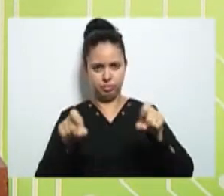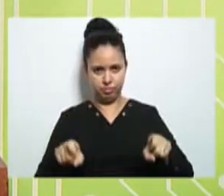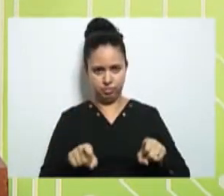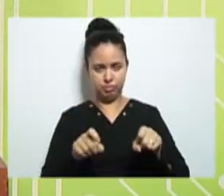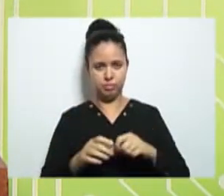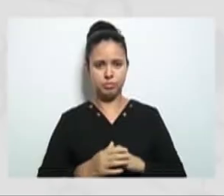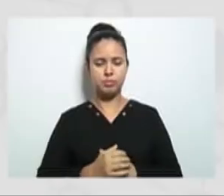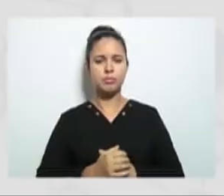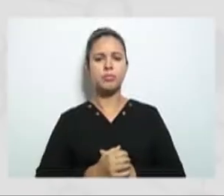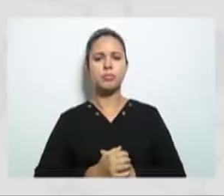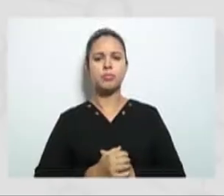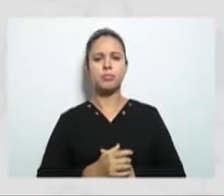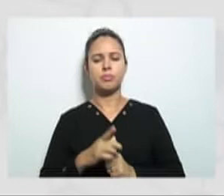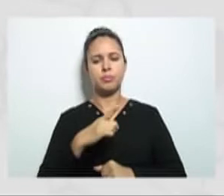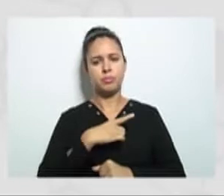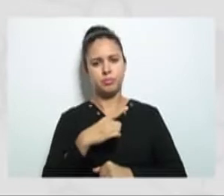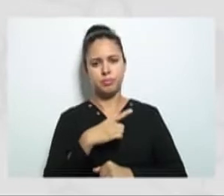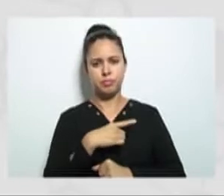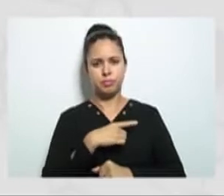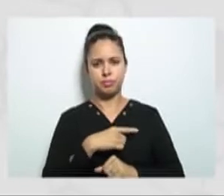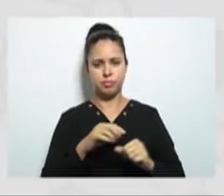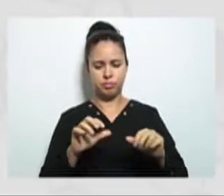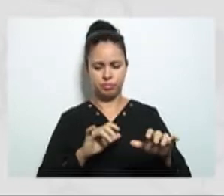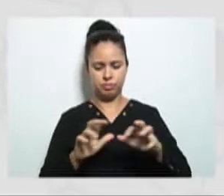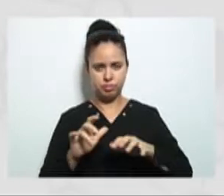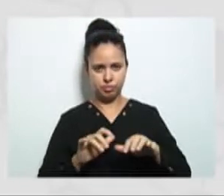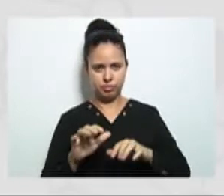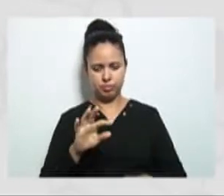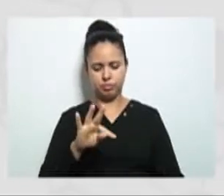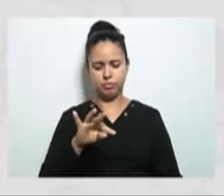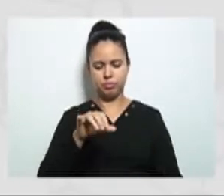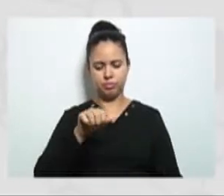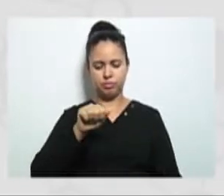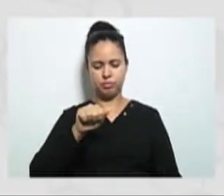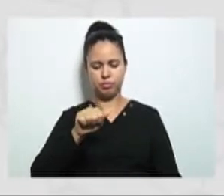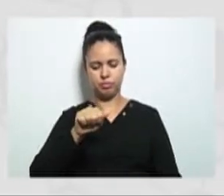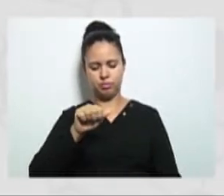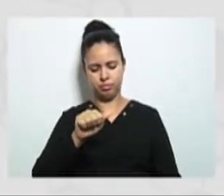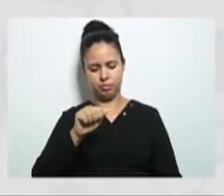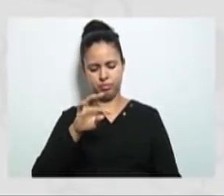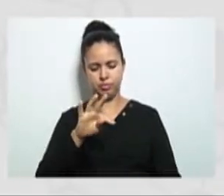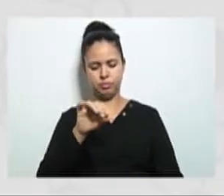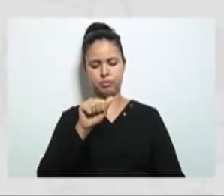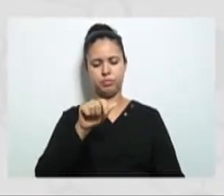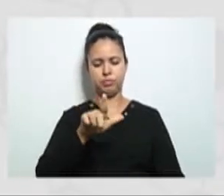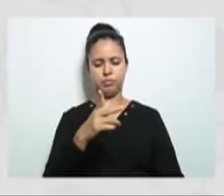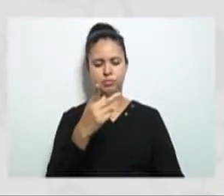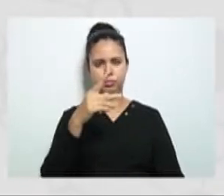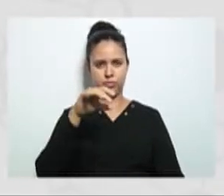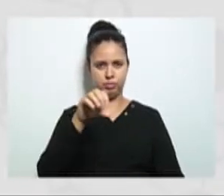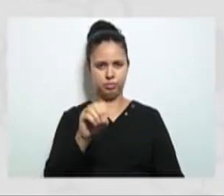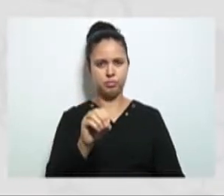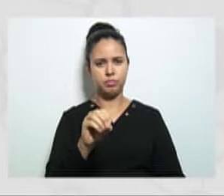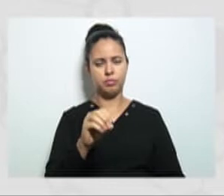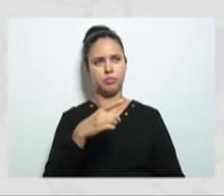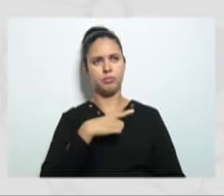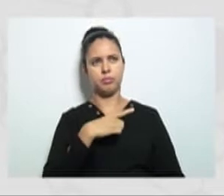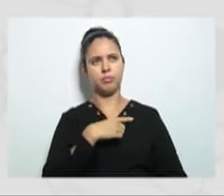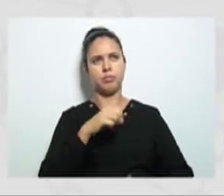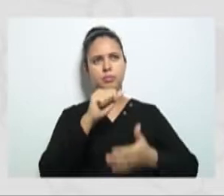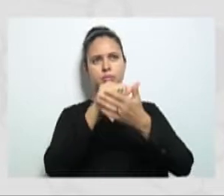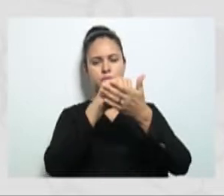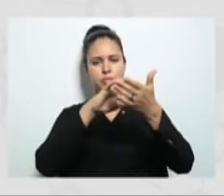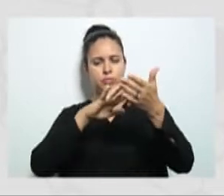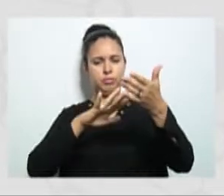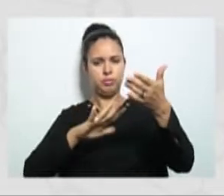ferramentas. Tá? Aí existem as teclas de atalhos, tá, gente? Isso aqui são as mais utilizadas, vocês vão saber disso. É uma lista infinita, né,